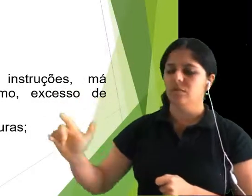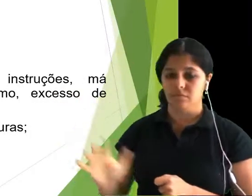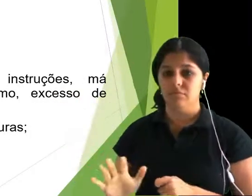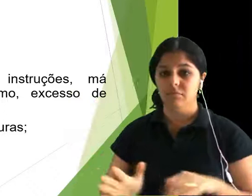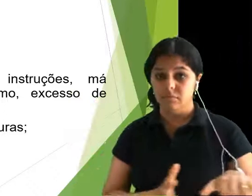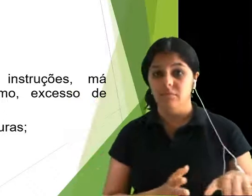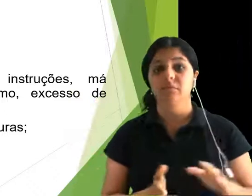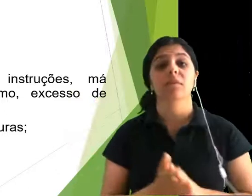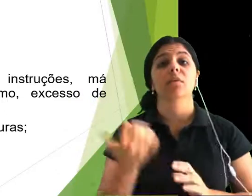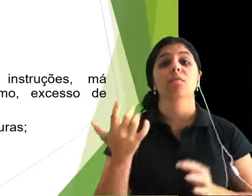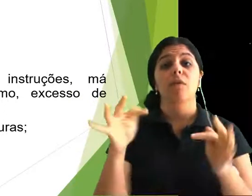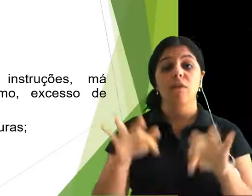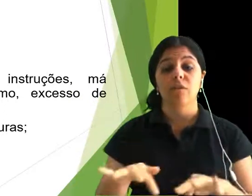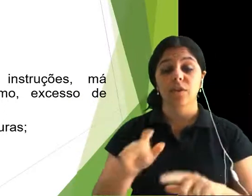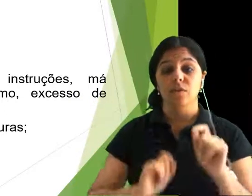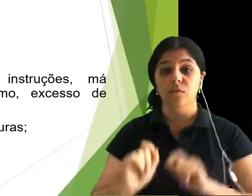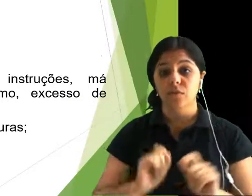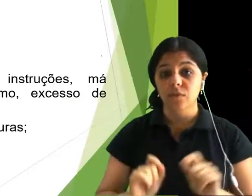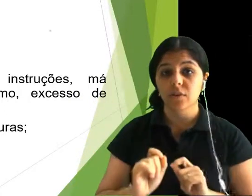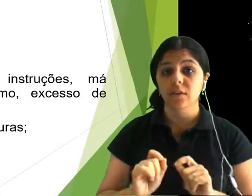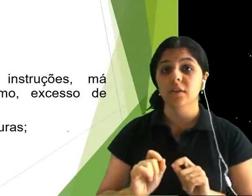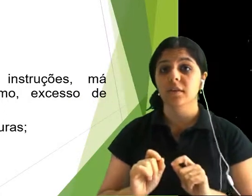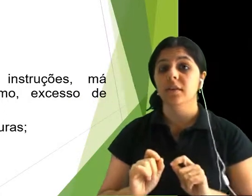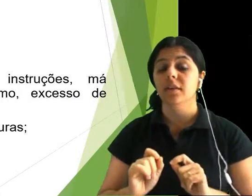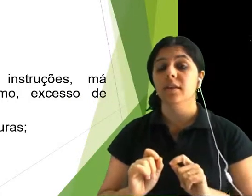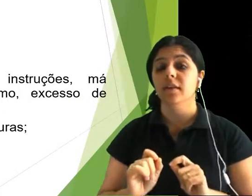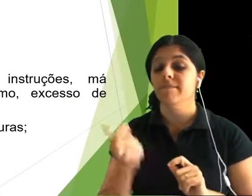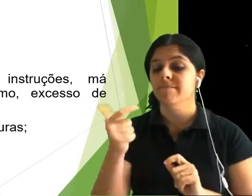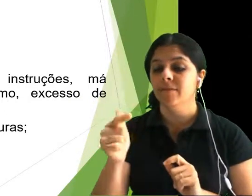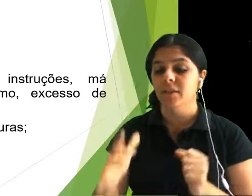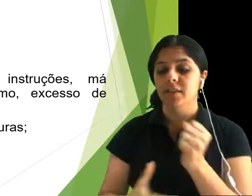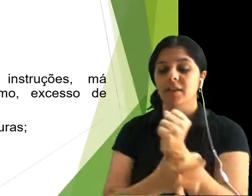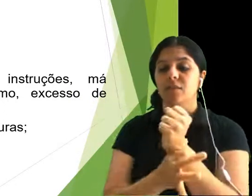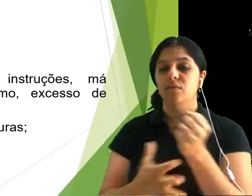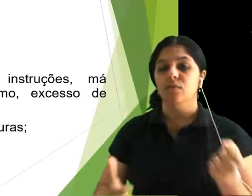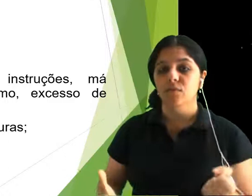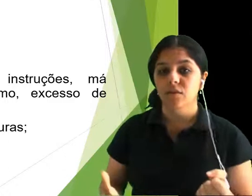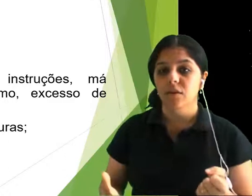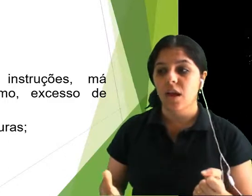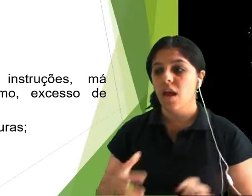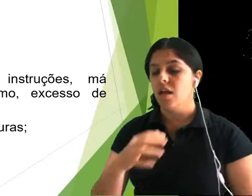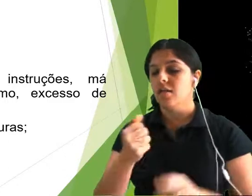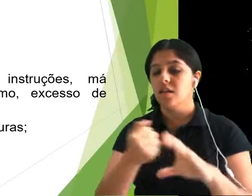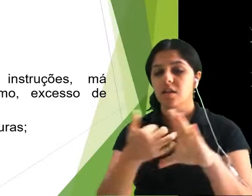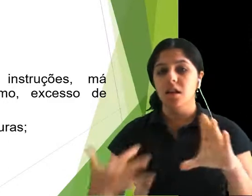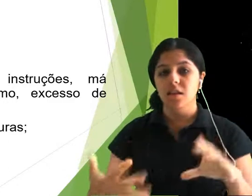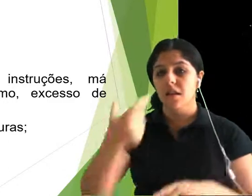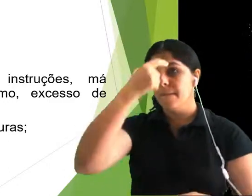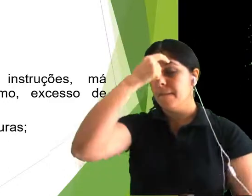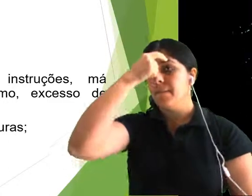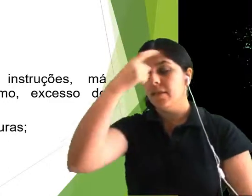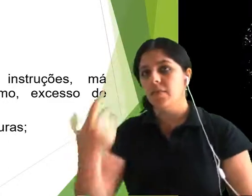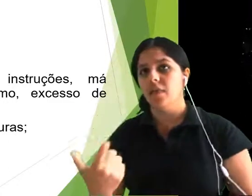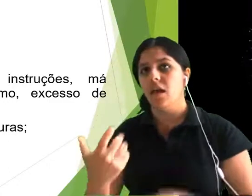o último fator de acidente chama fator pessoal inseguro. Então, é a característica mental